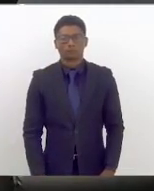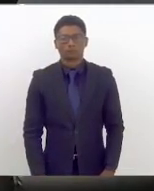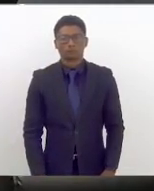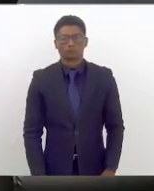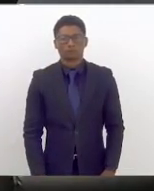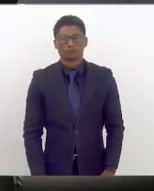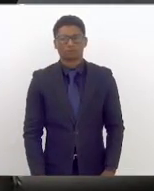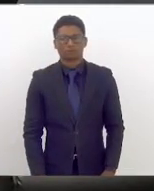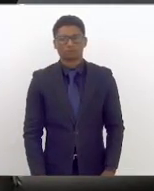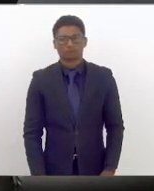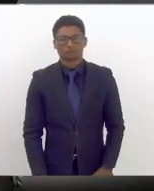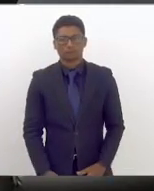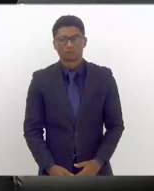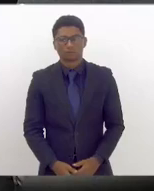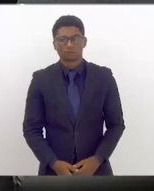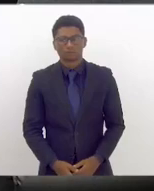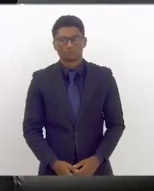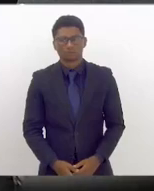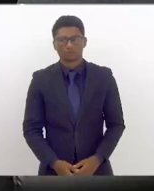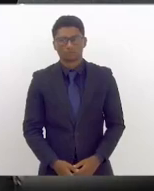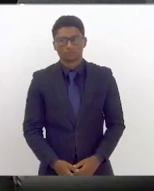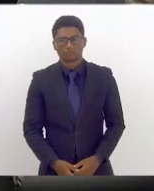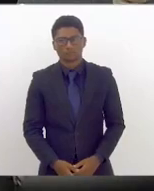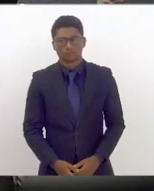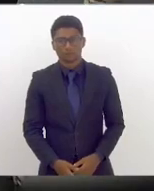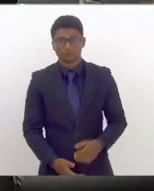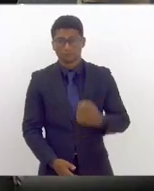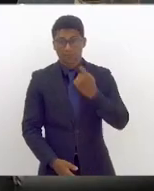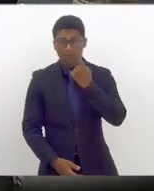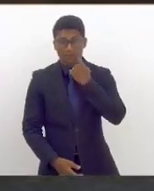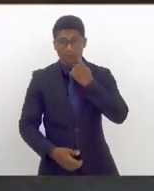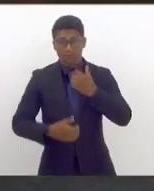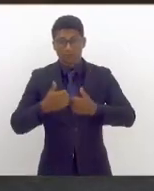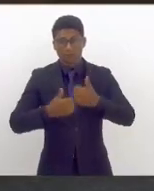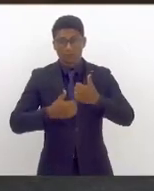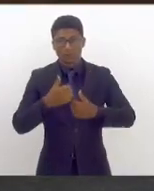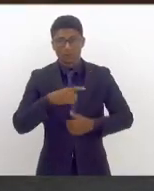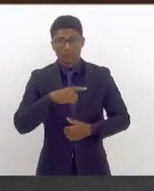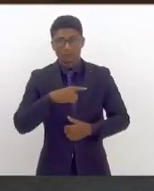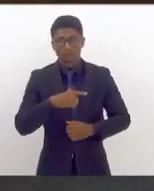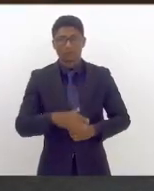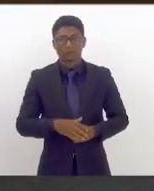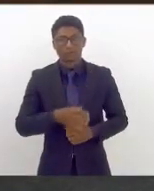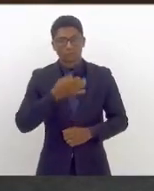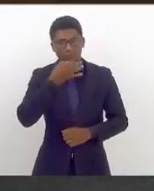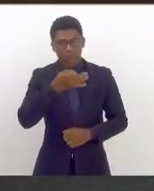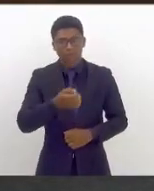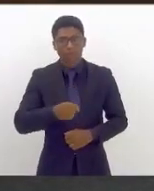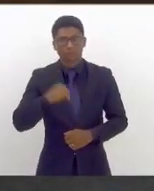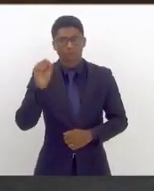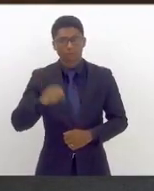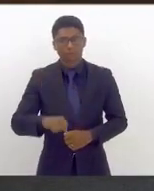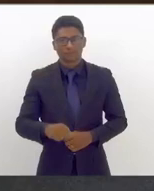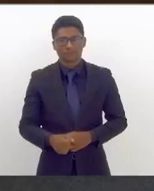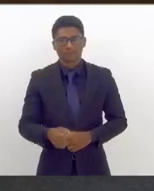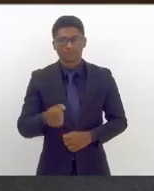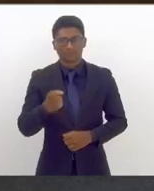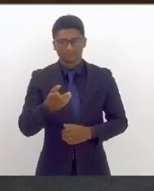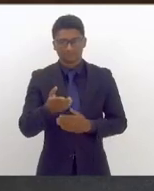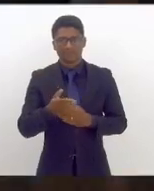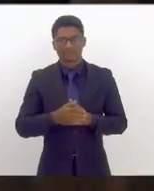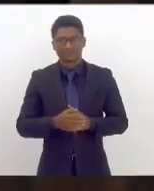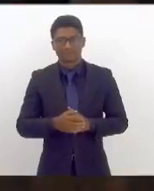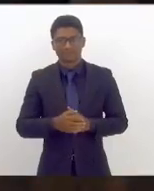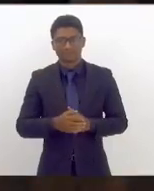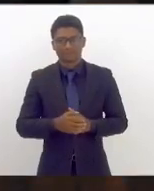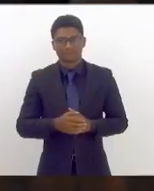nosso ponte esquerda sexta-feira tem futebol parecer favorável meu meio de campo André Siciliano